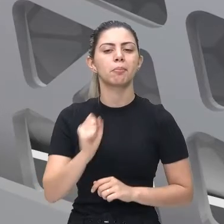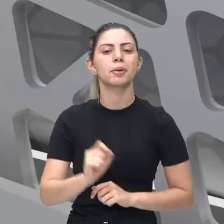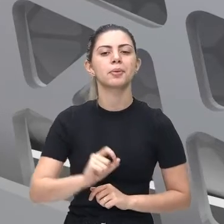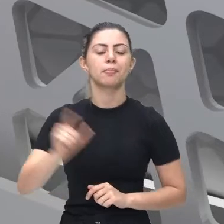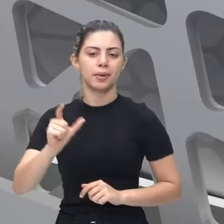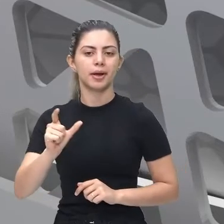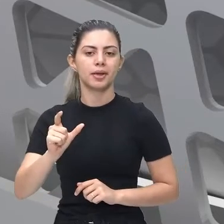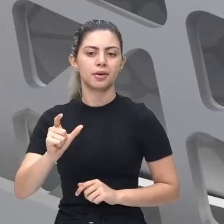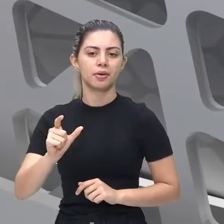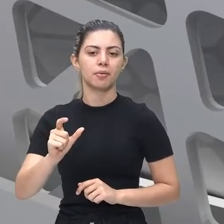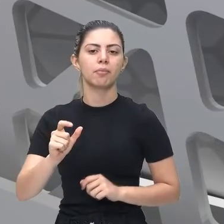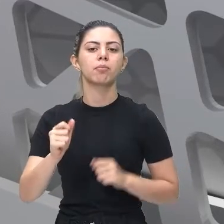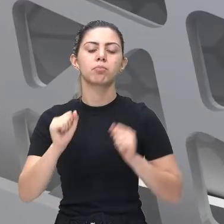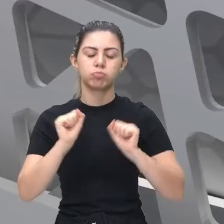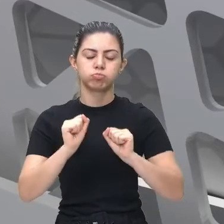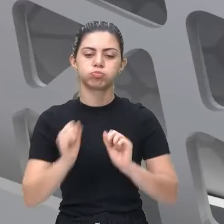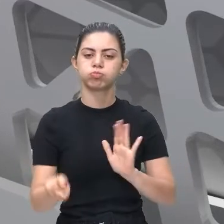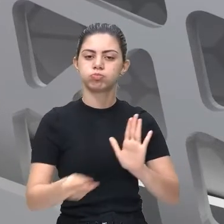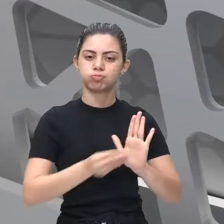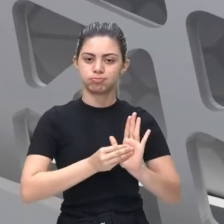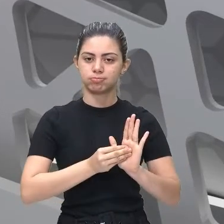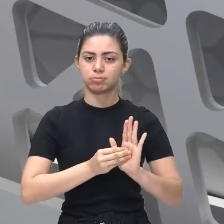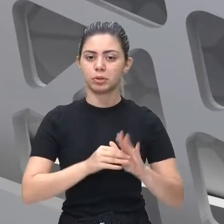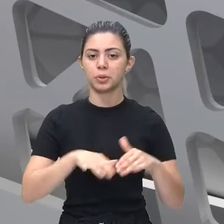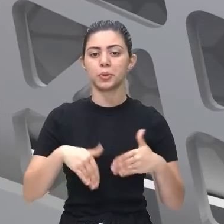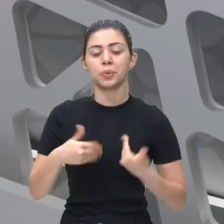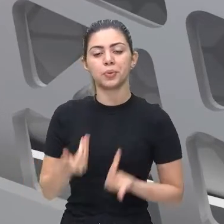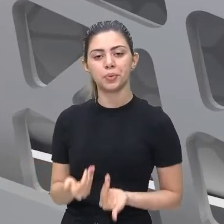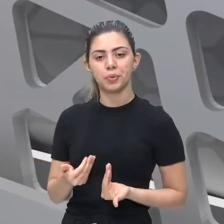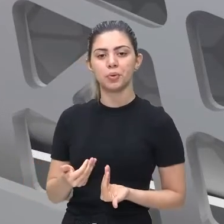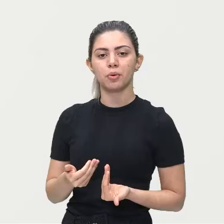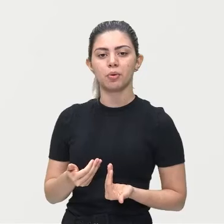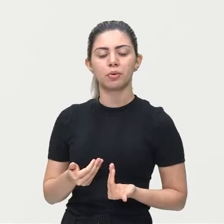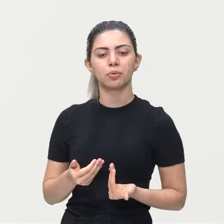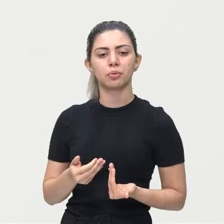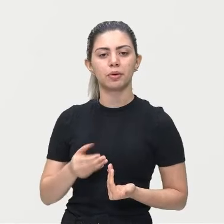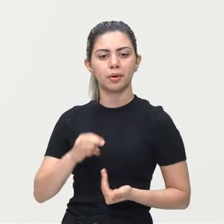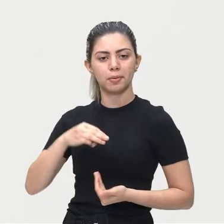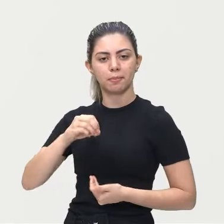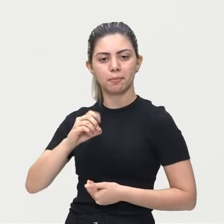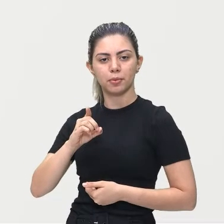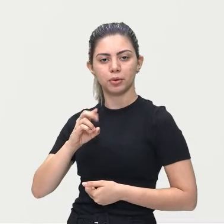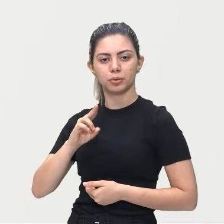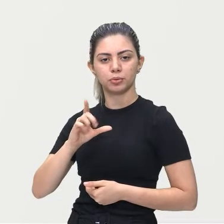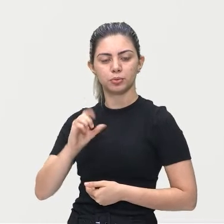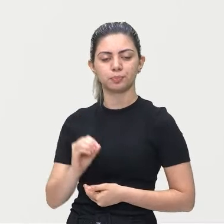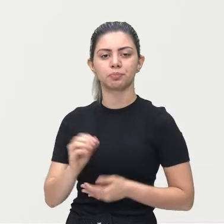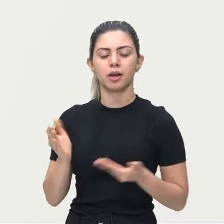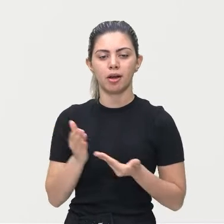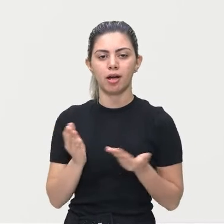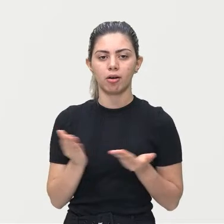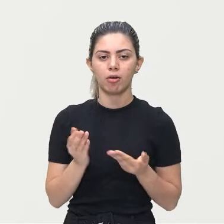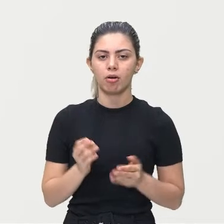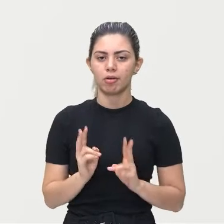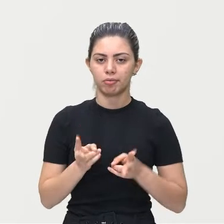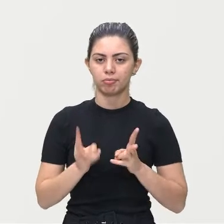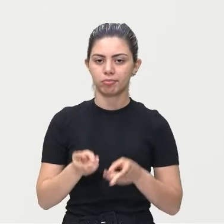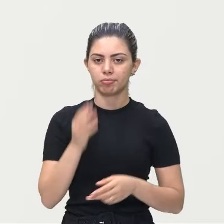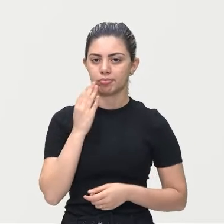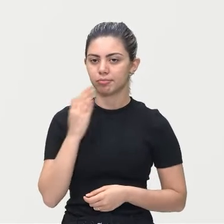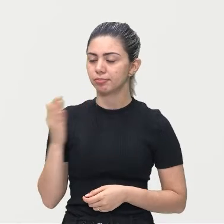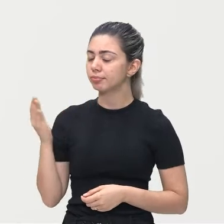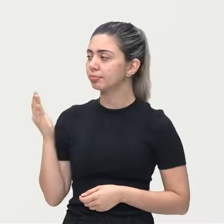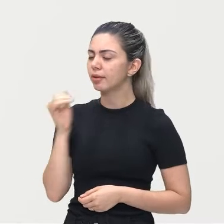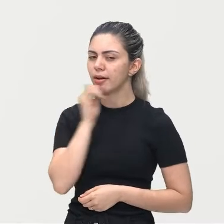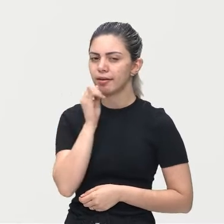número em valor absoluto, ok? Ou em módulo. Vamos continuar com essas contas? Agora vejamos um